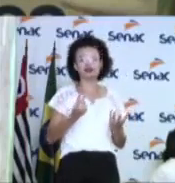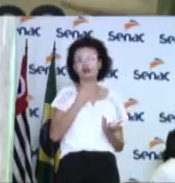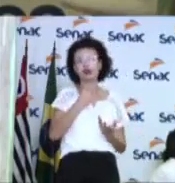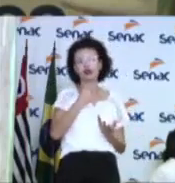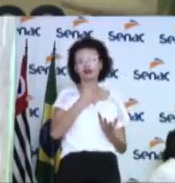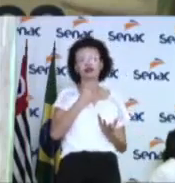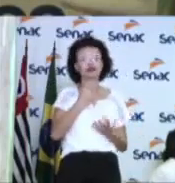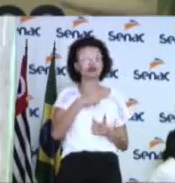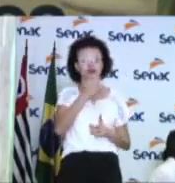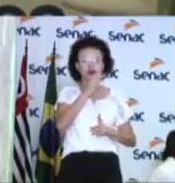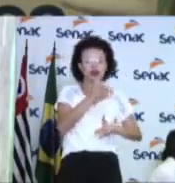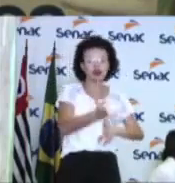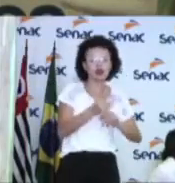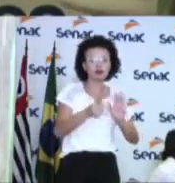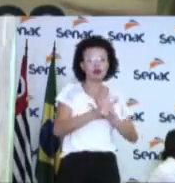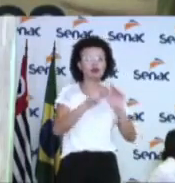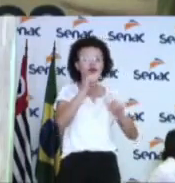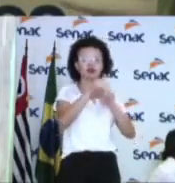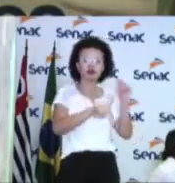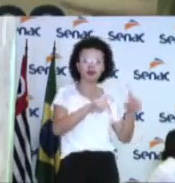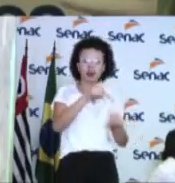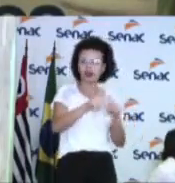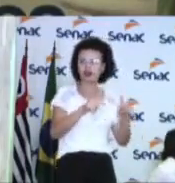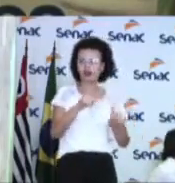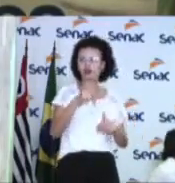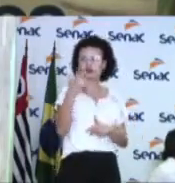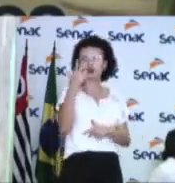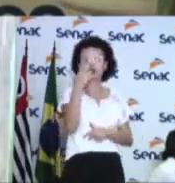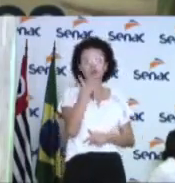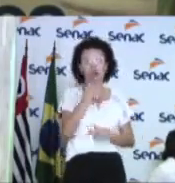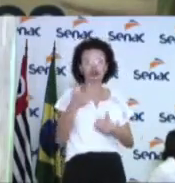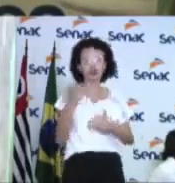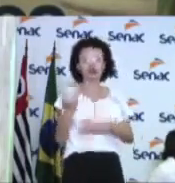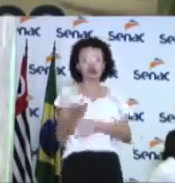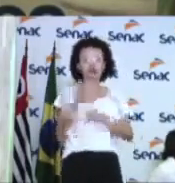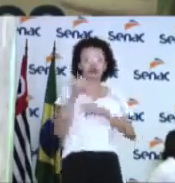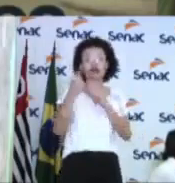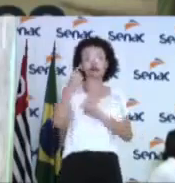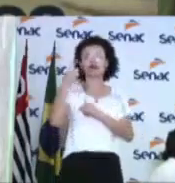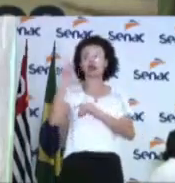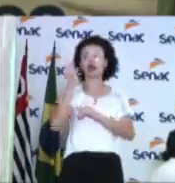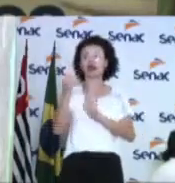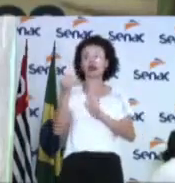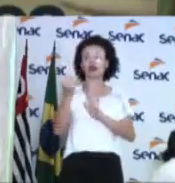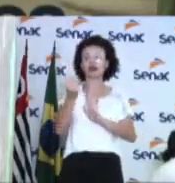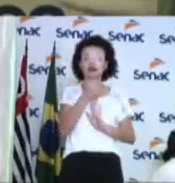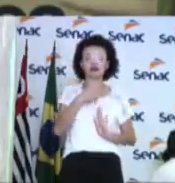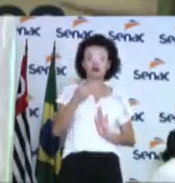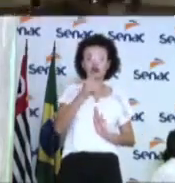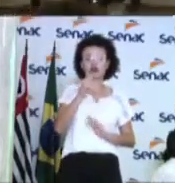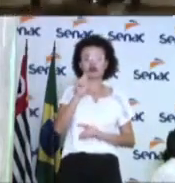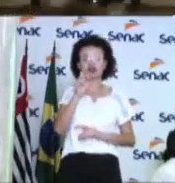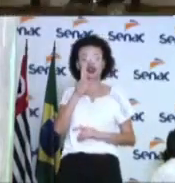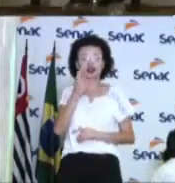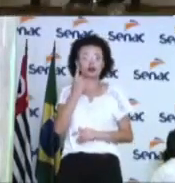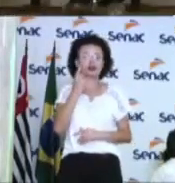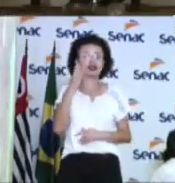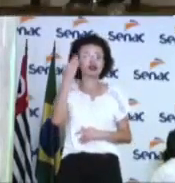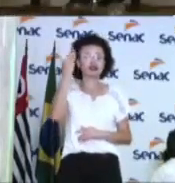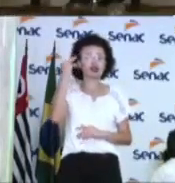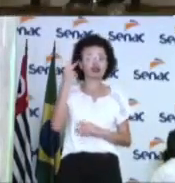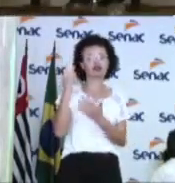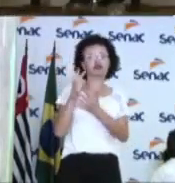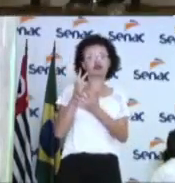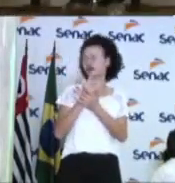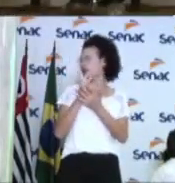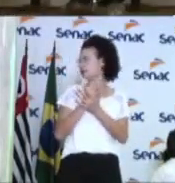de convencimento, de trabalho que dá de convencer um cliente. Imagina a Antártica, que está acostumada. Não, isso aqui sempre fez sucesso. Isso